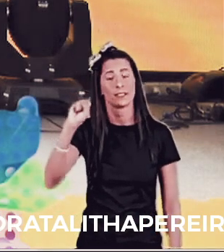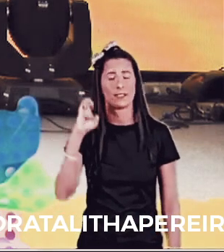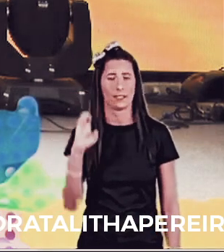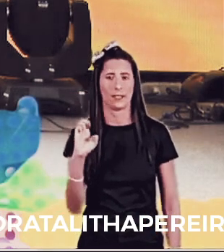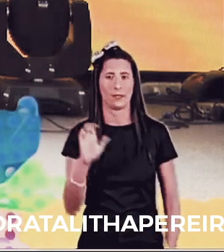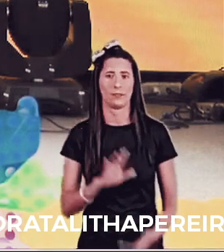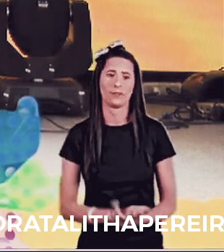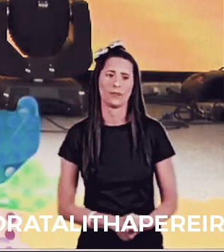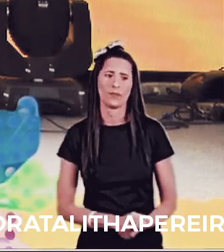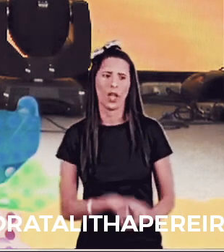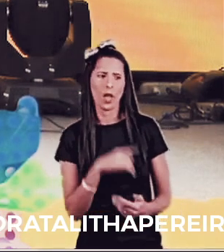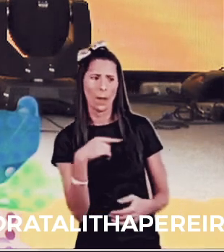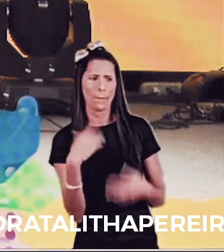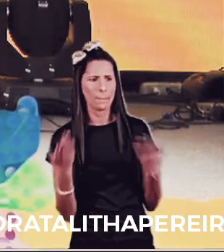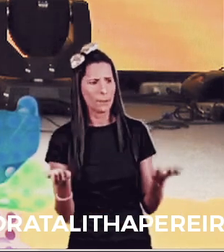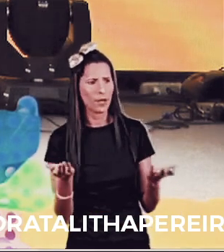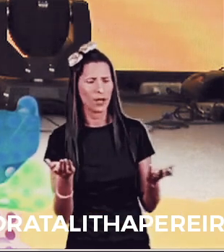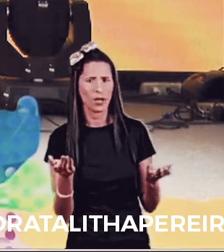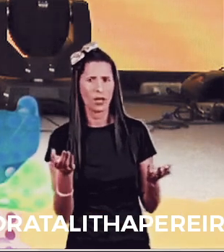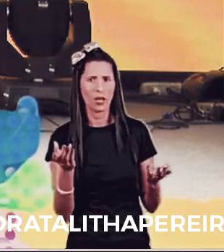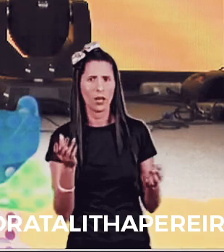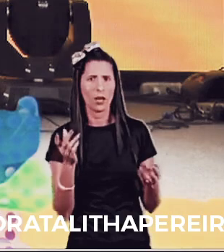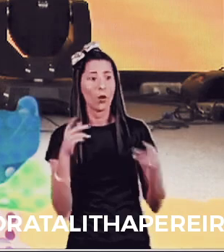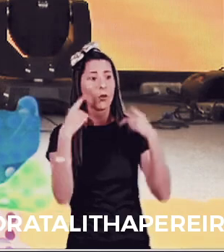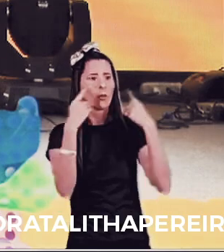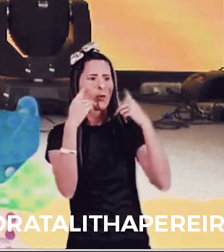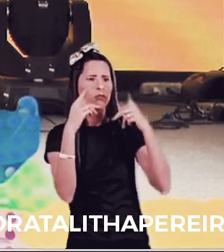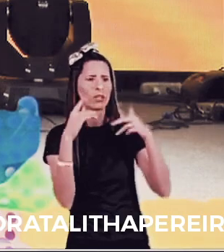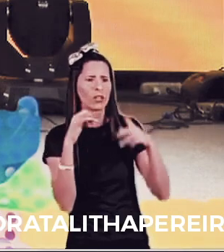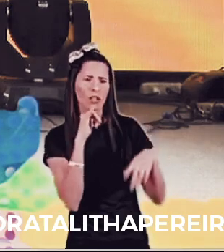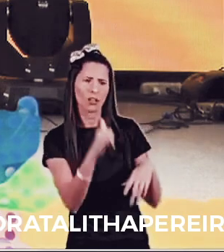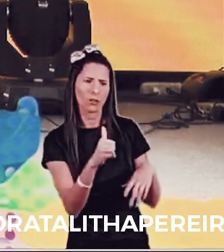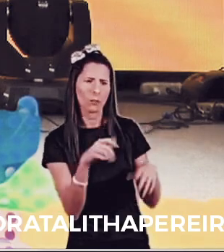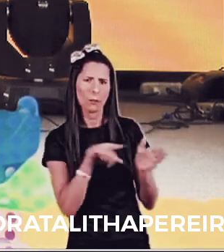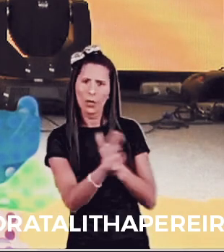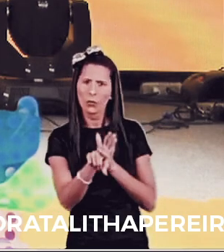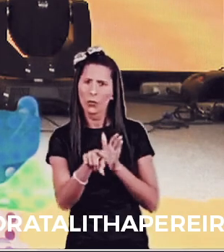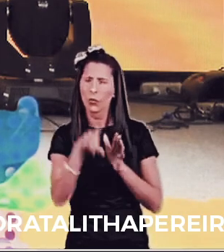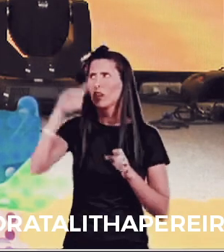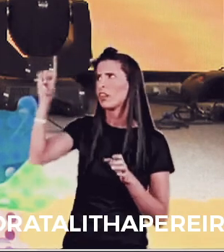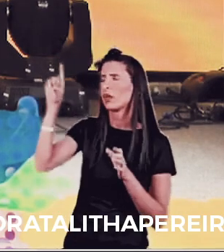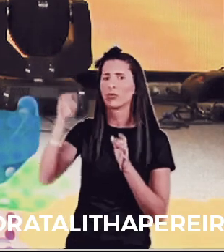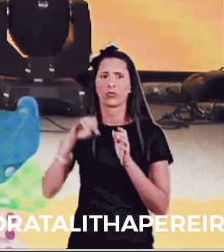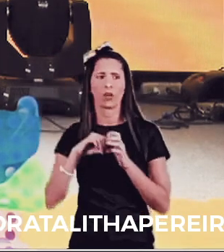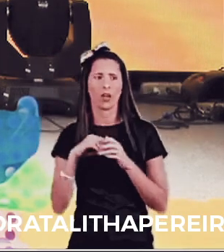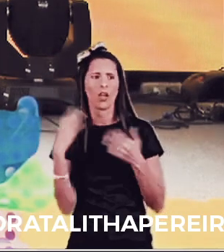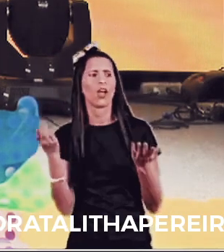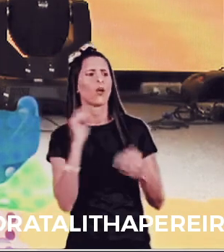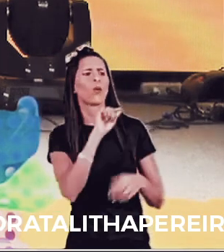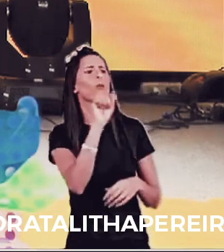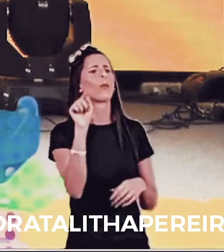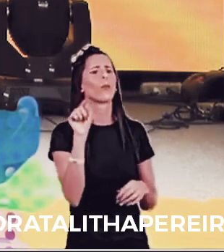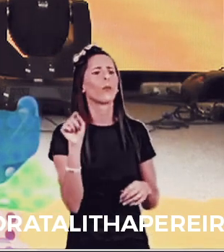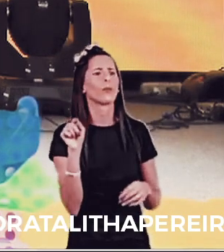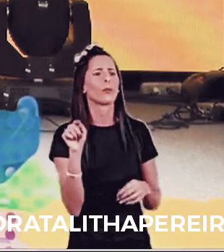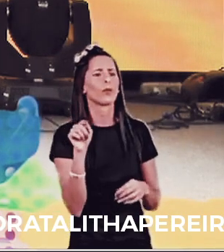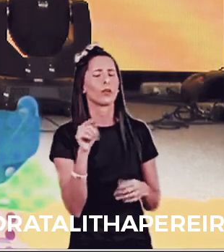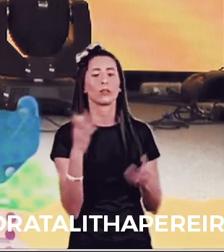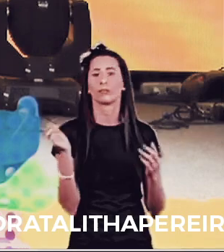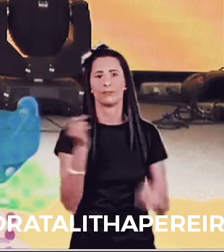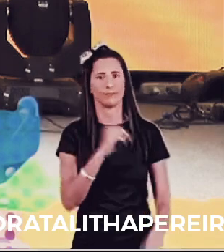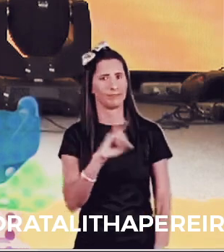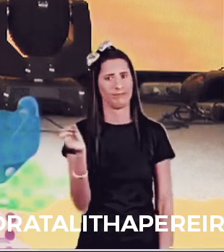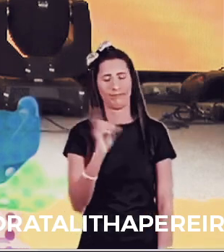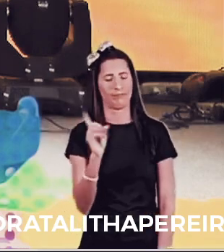qual deles é? Sabe o que é que Deus fez? Deus disse lá, não é nenhum desses. O que eu escolhi ainda não está